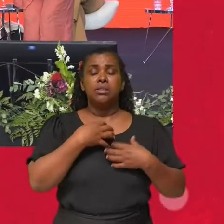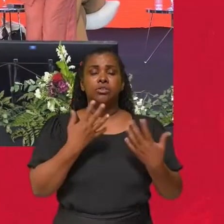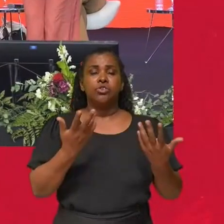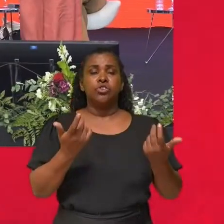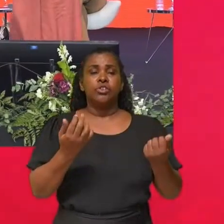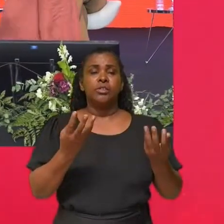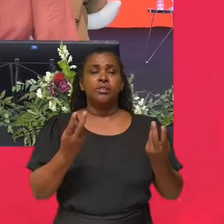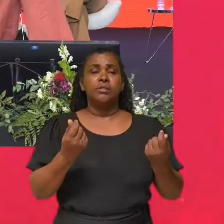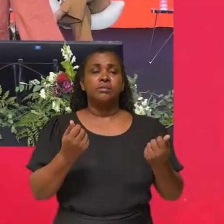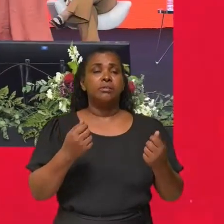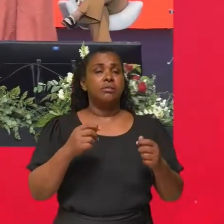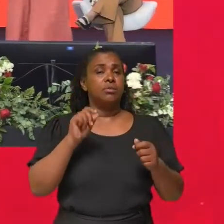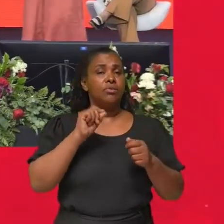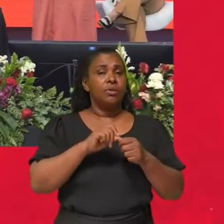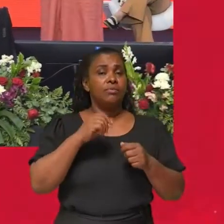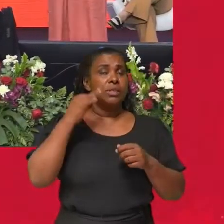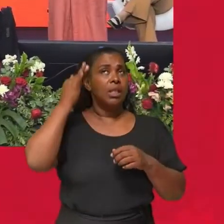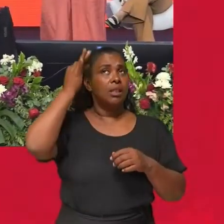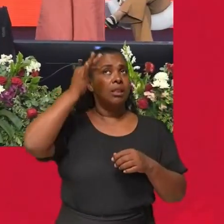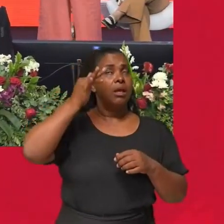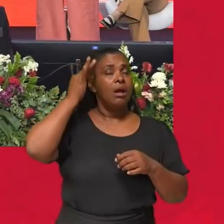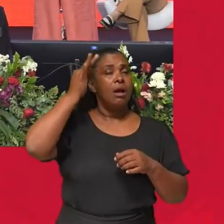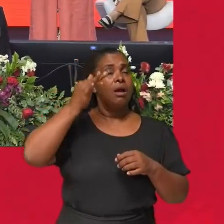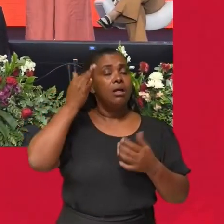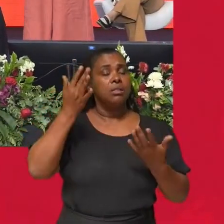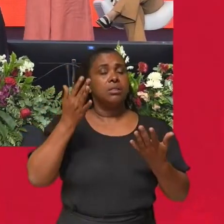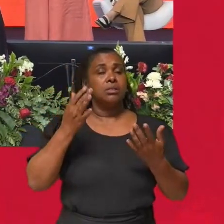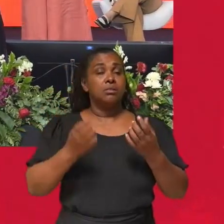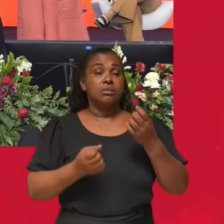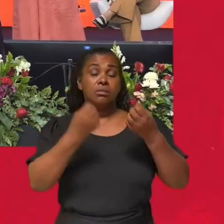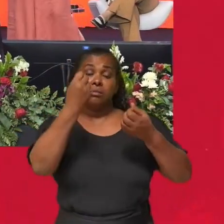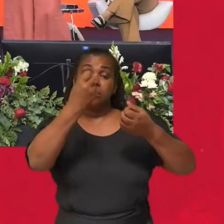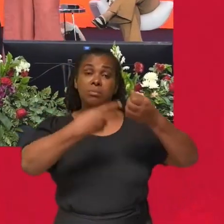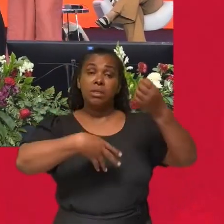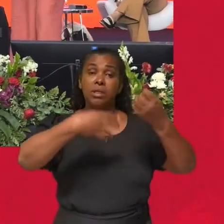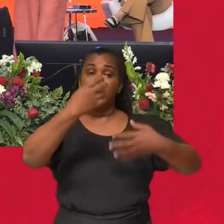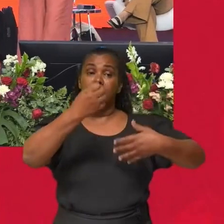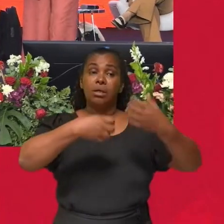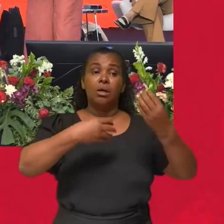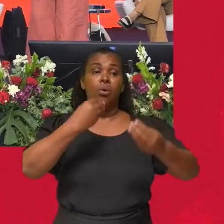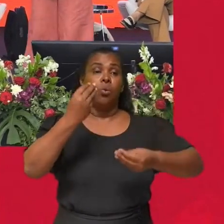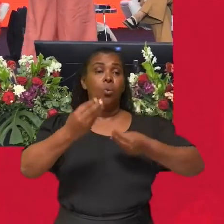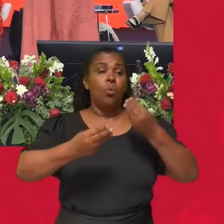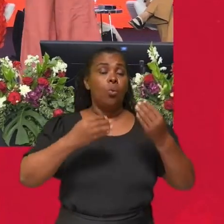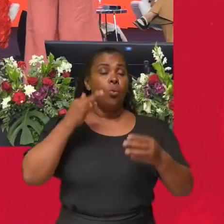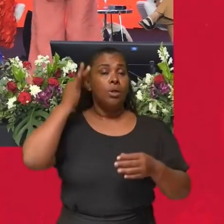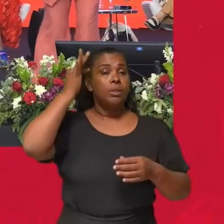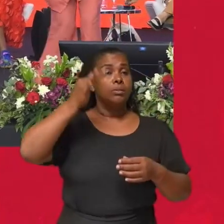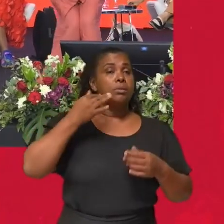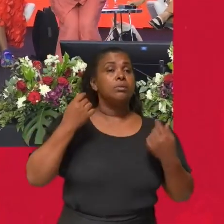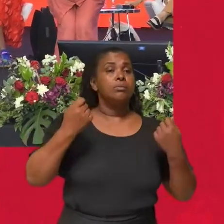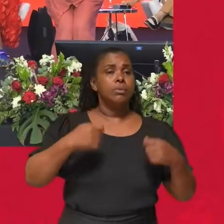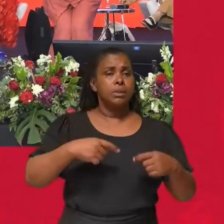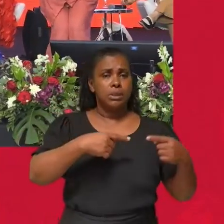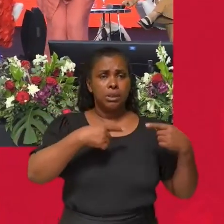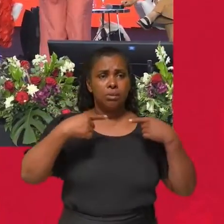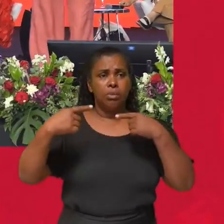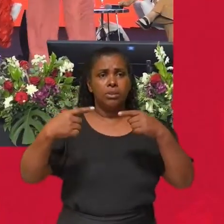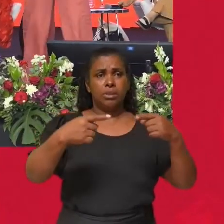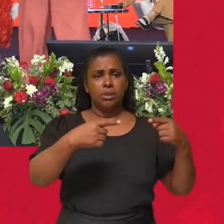tese. Eu não vou ficar explicando como as teorias devem ser debatidas. Isso não interessa